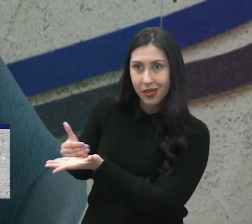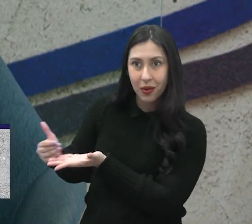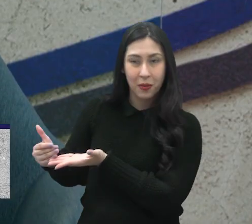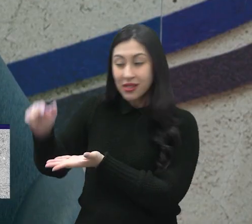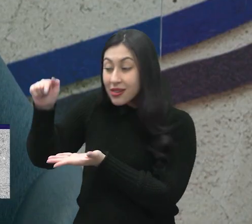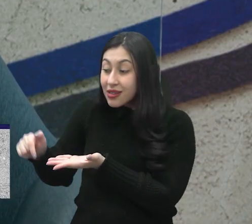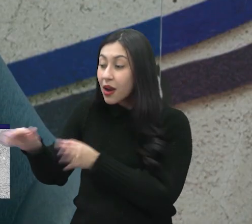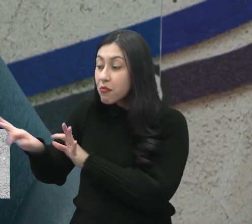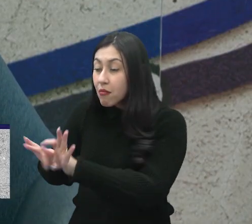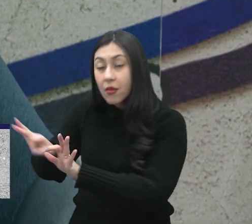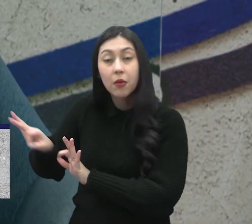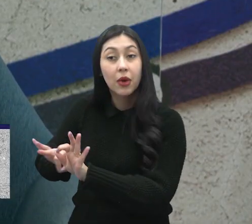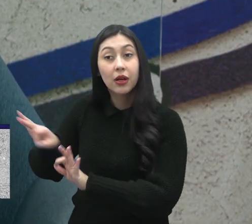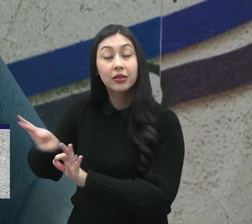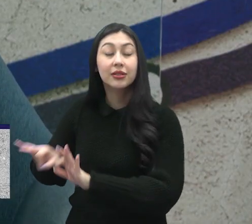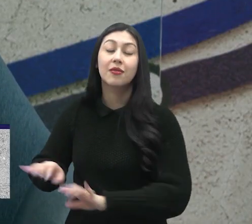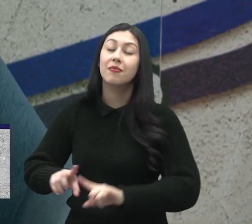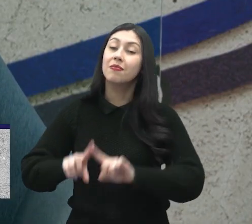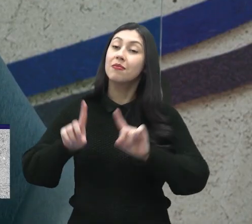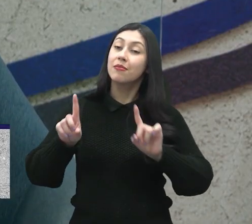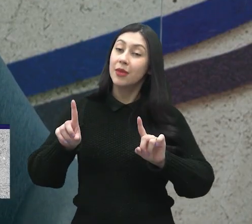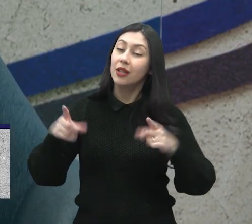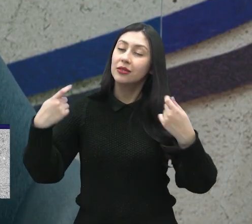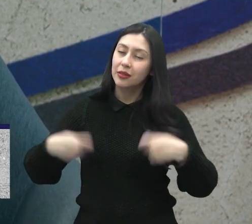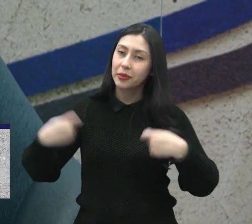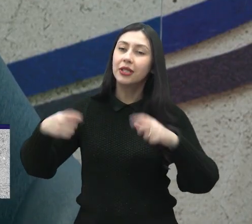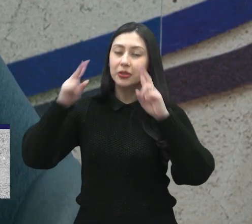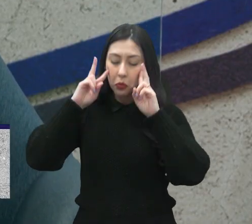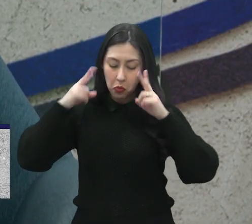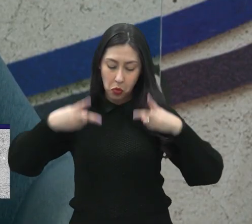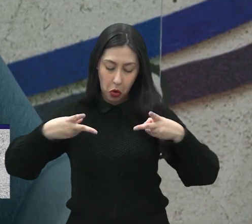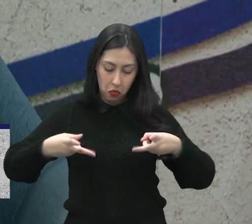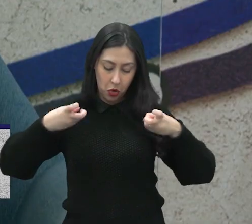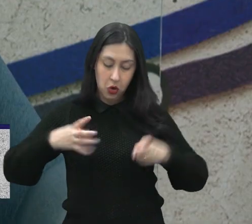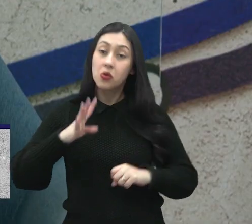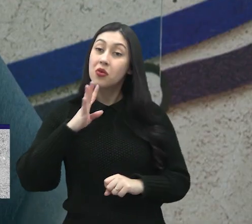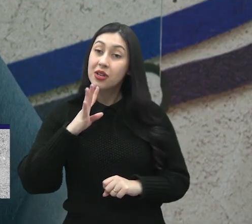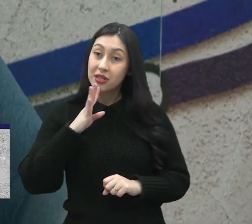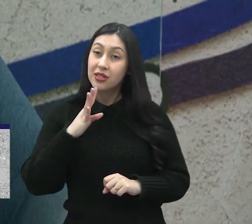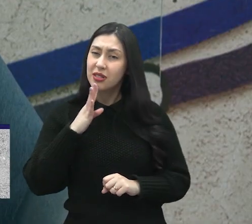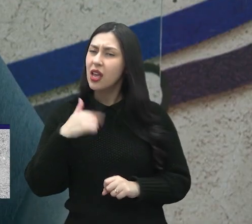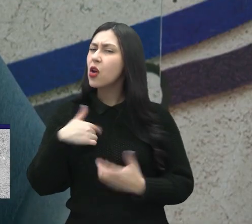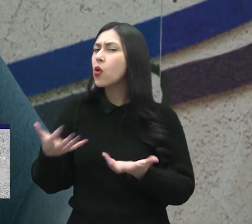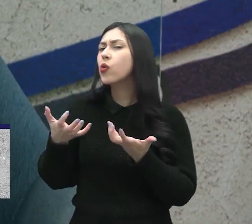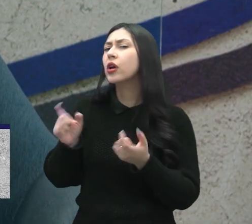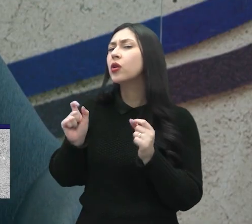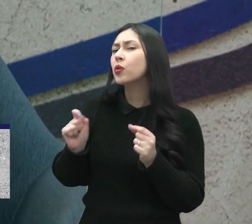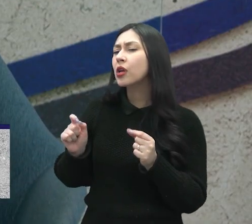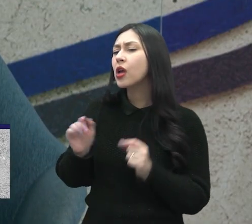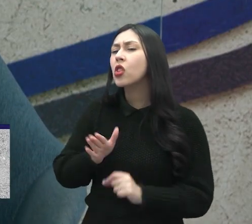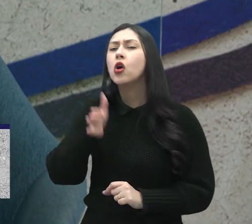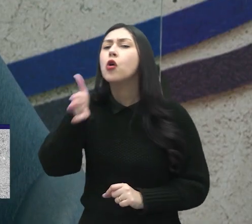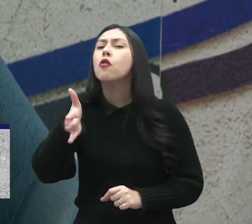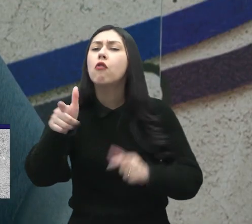essa preparação. Mas para isso é o autoconhecimento, o que eu quero, para onde eu vou. Esse farol, né,